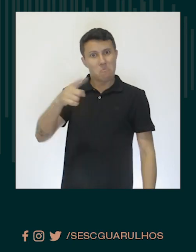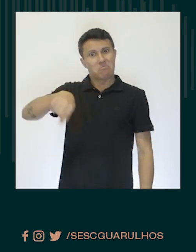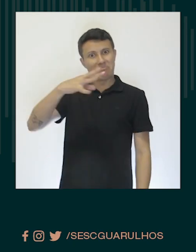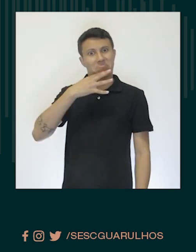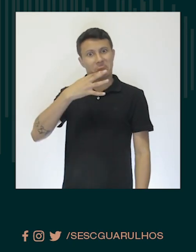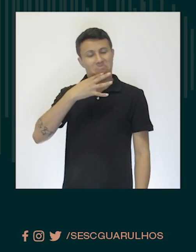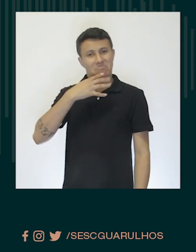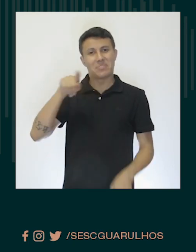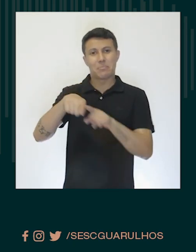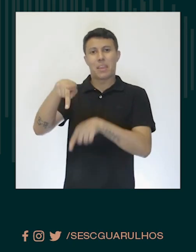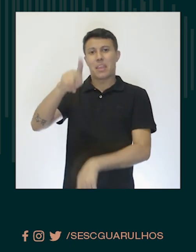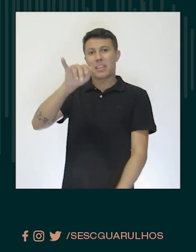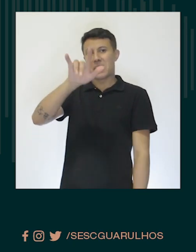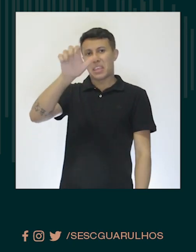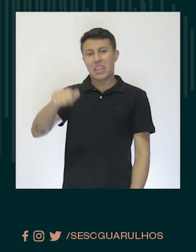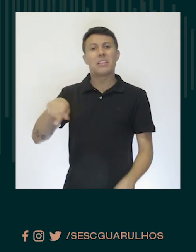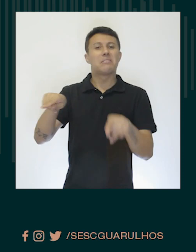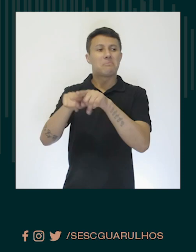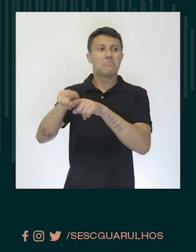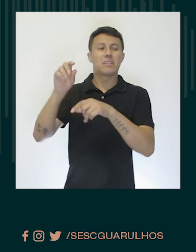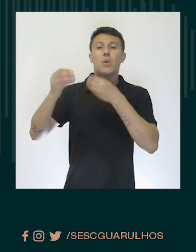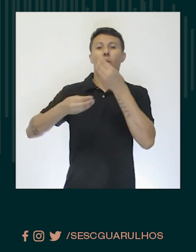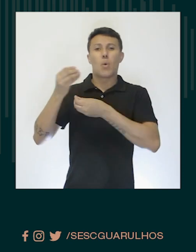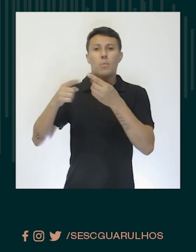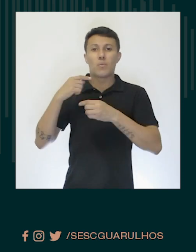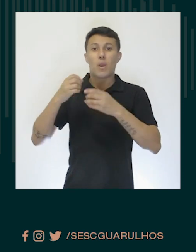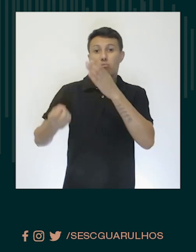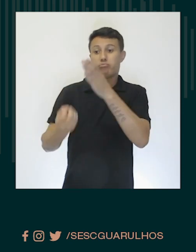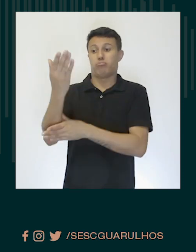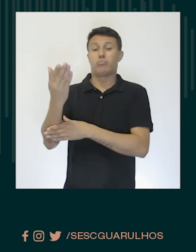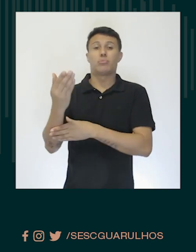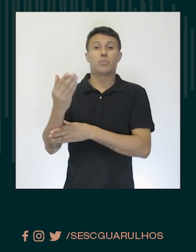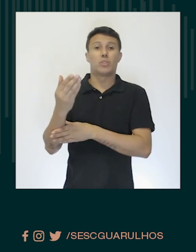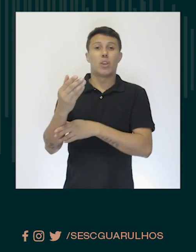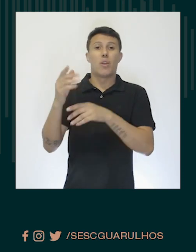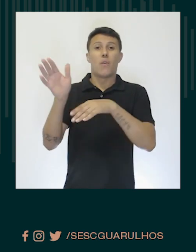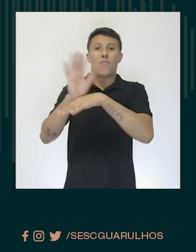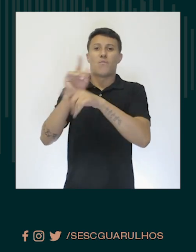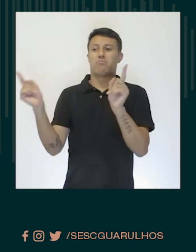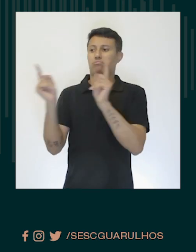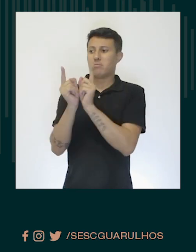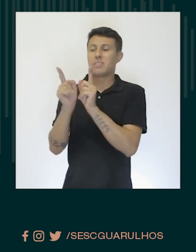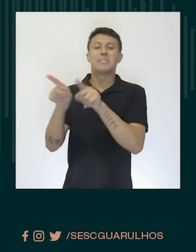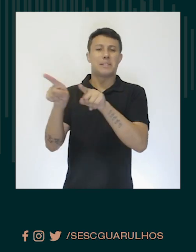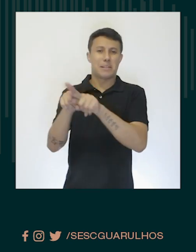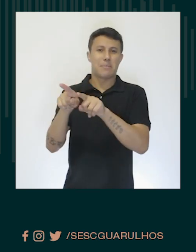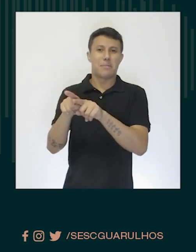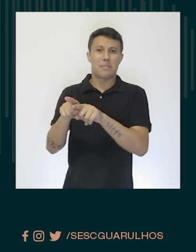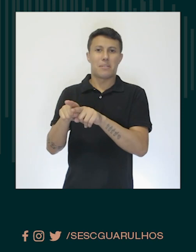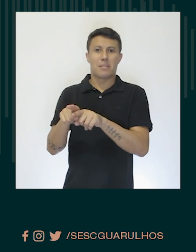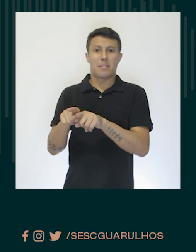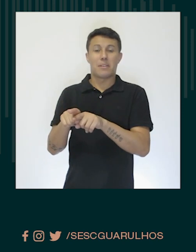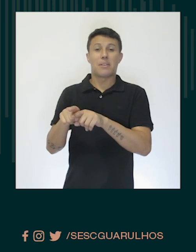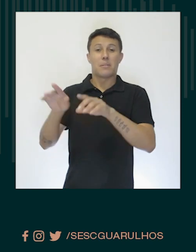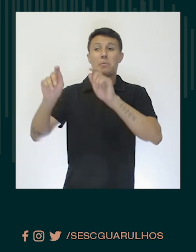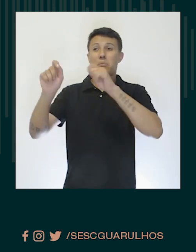Keila, da produtora Encrespo, também fez o lançamento de um curta-metragem, que também está disponível nas plataformas virtuais, se você procurar